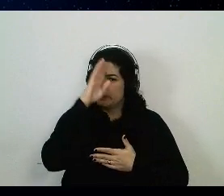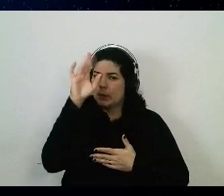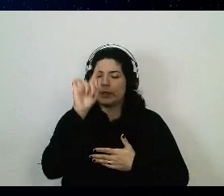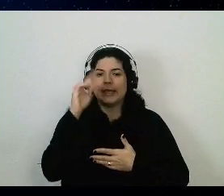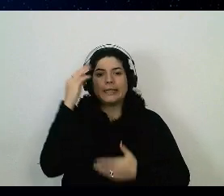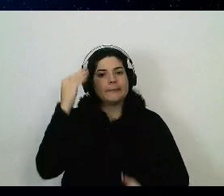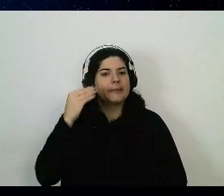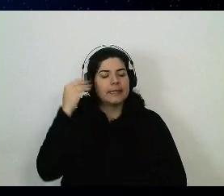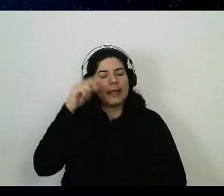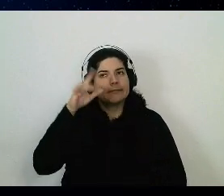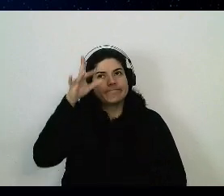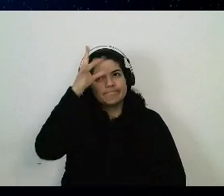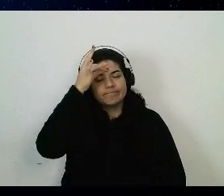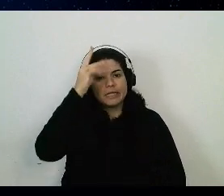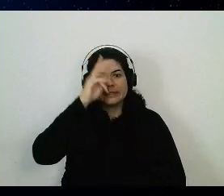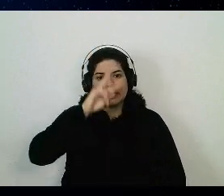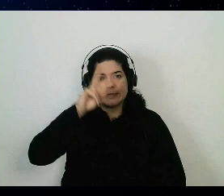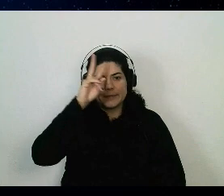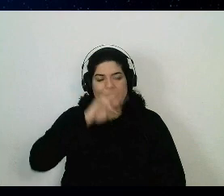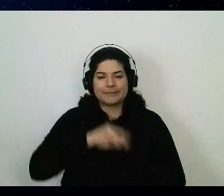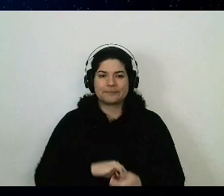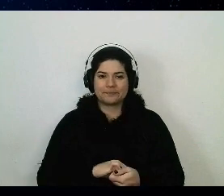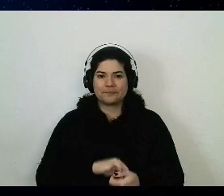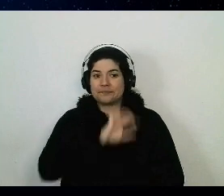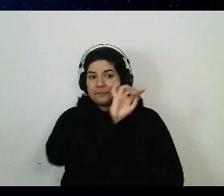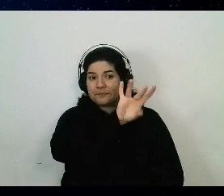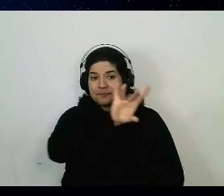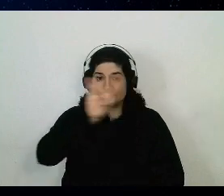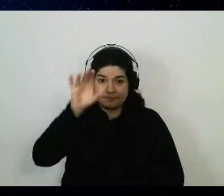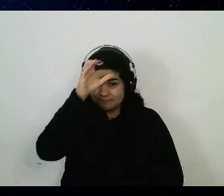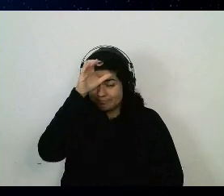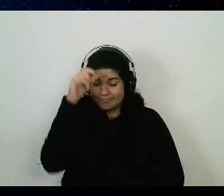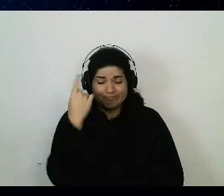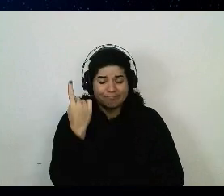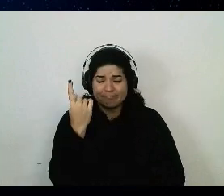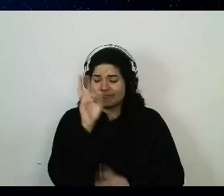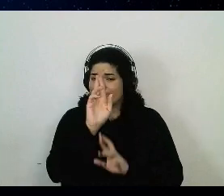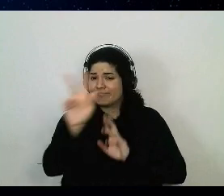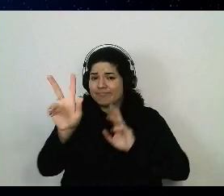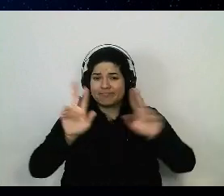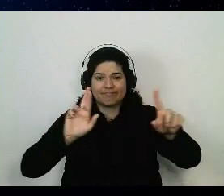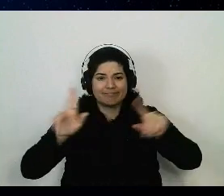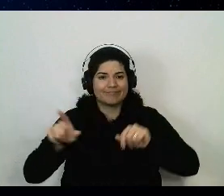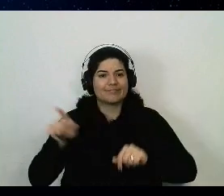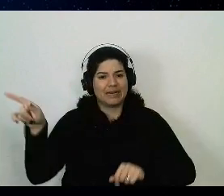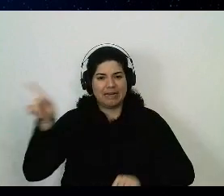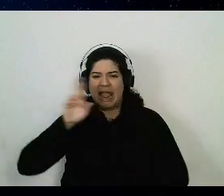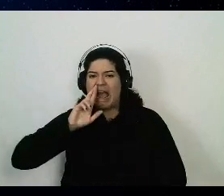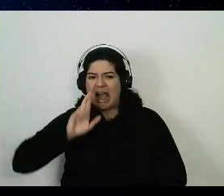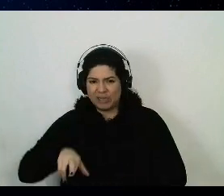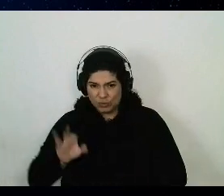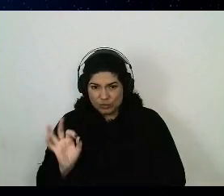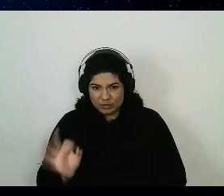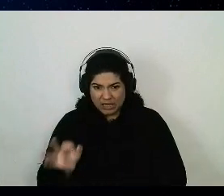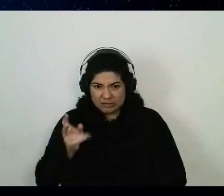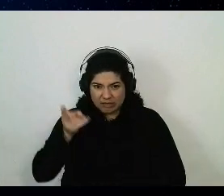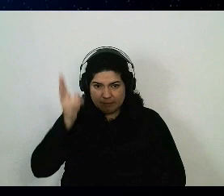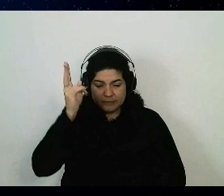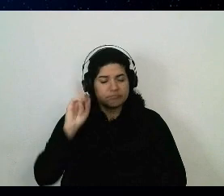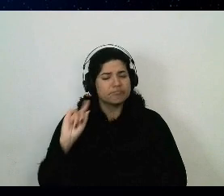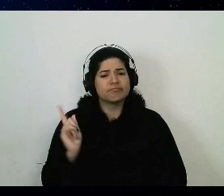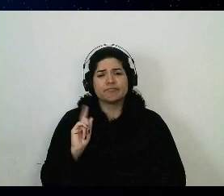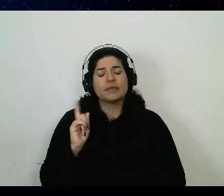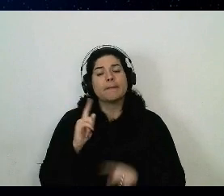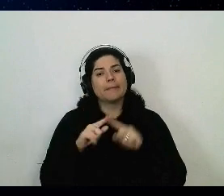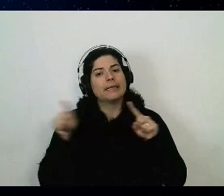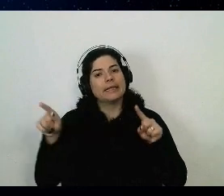memória. Cada cliente ele é único. Né? O cliente ele tem sempre razão? Não, ele não tem no final das contas. Mas o cliente tem as